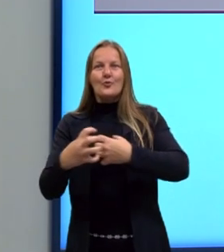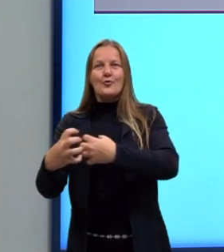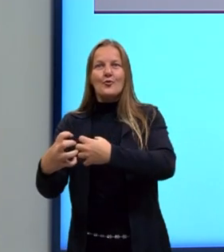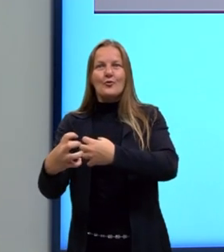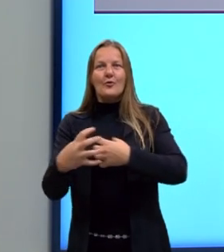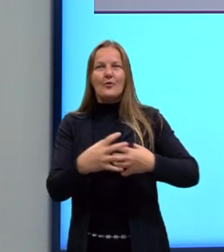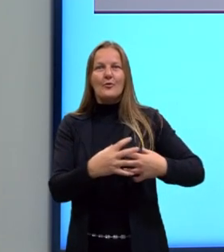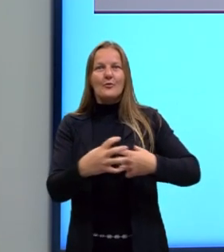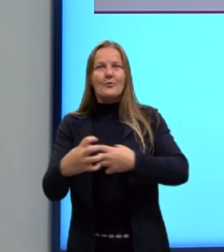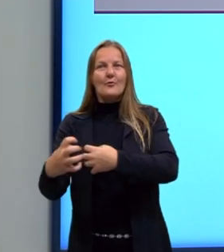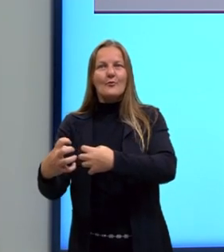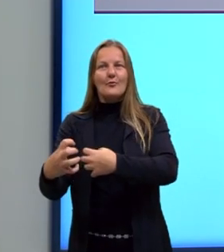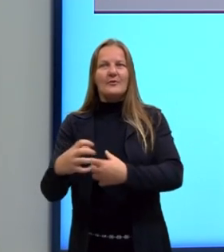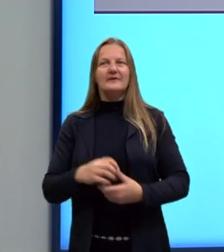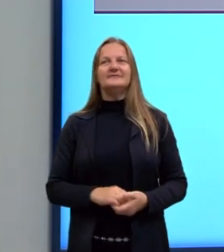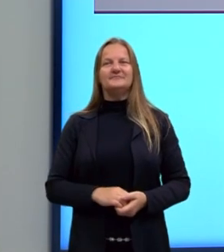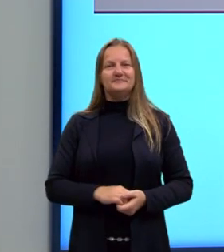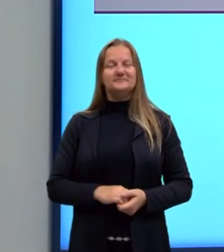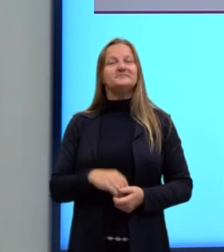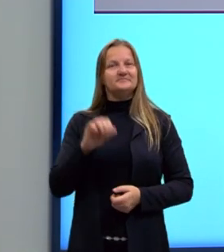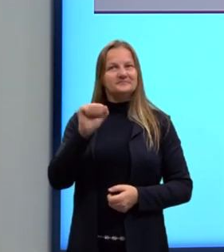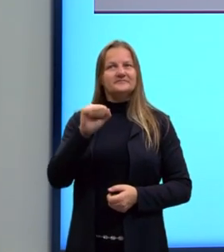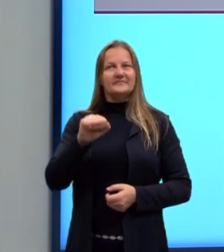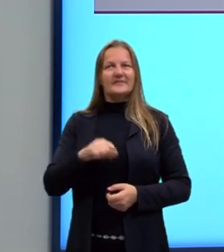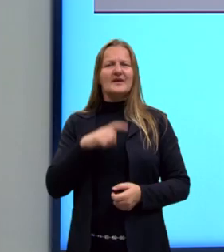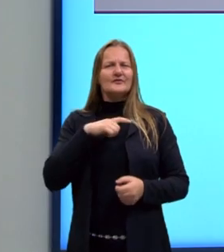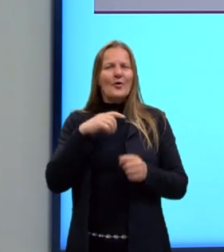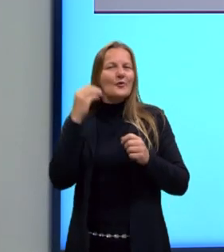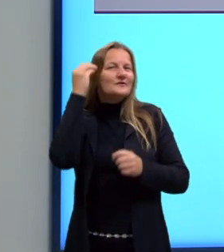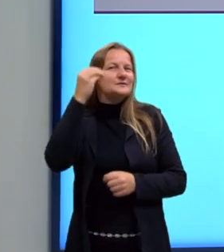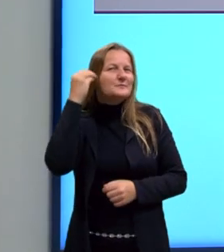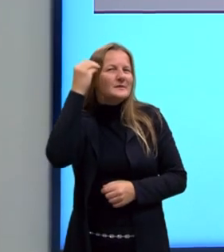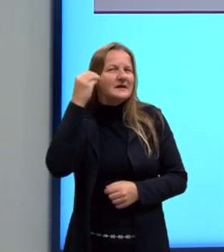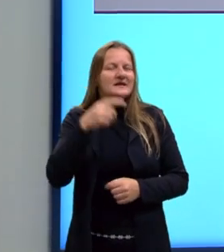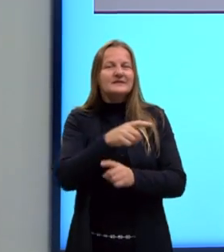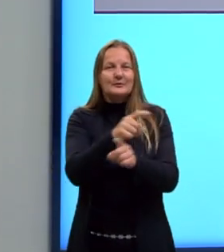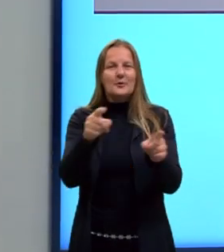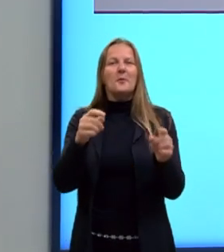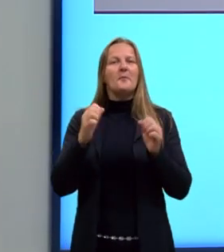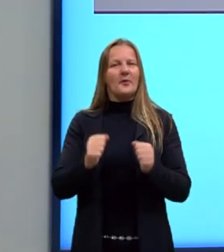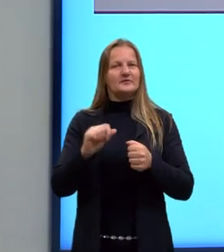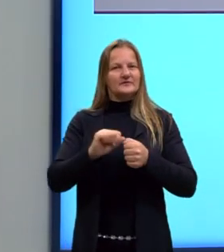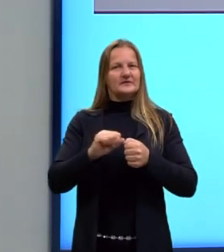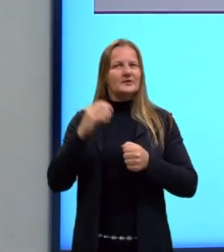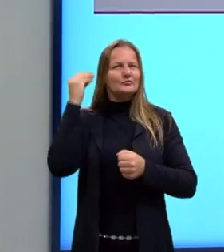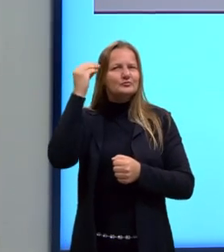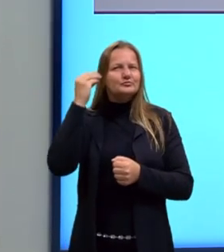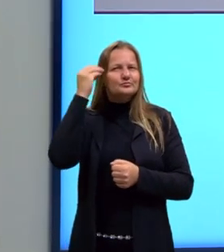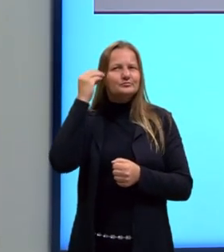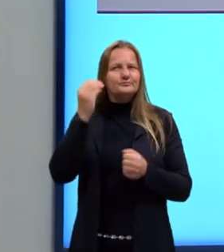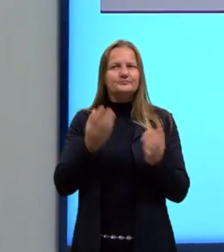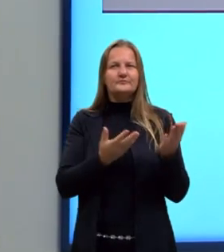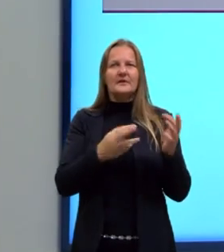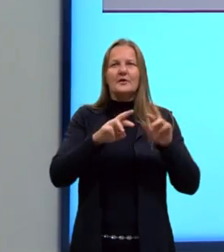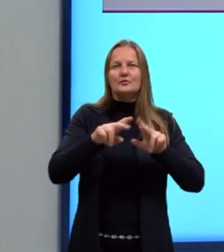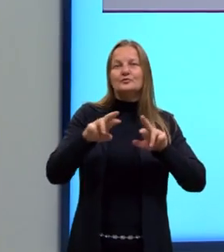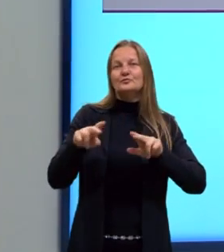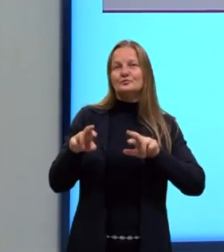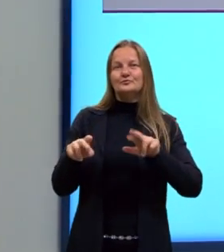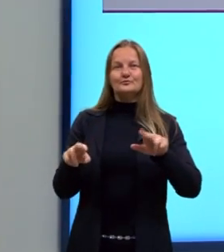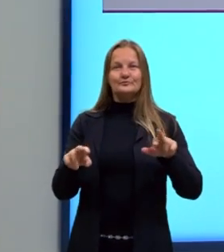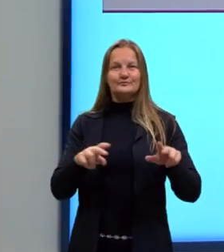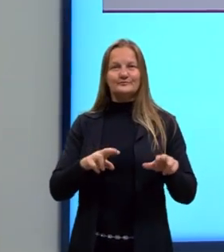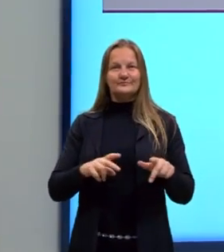Então nesse balão tá lembrando que essa aqui é só uma experiência né que a gente tá falando ela pode ser feita de várias outras